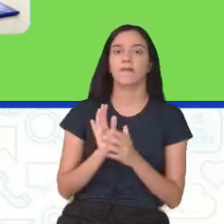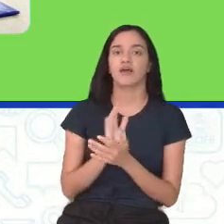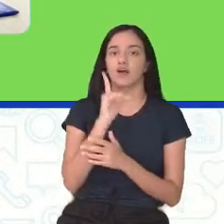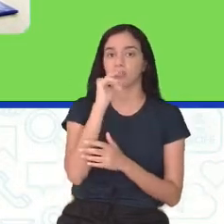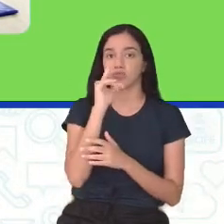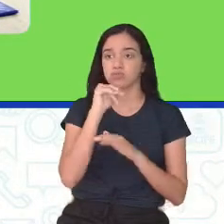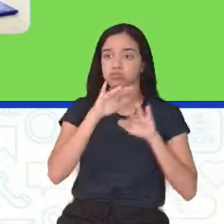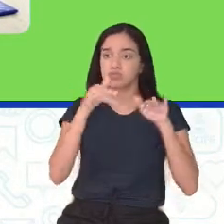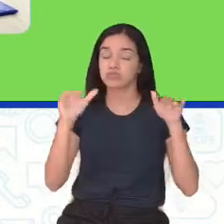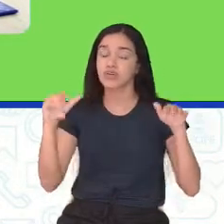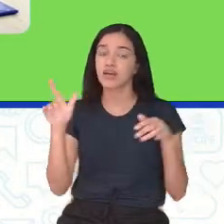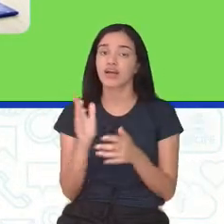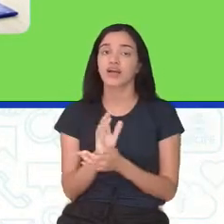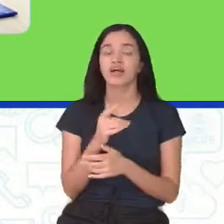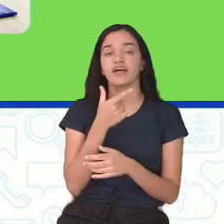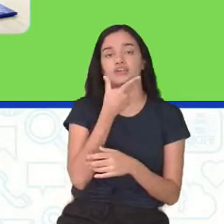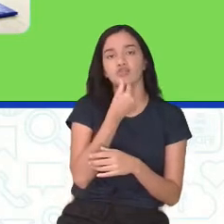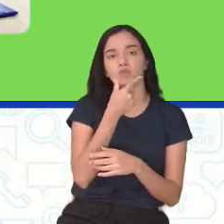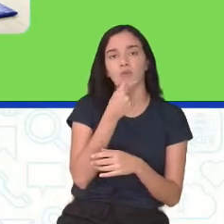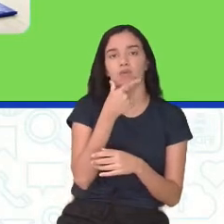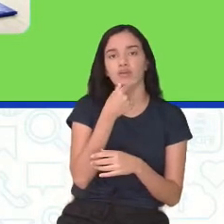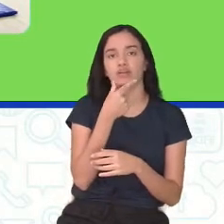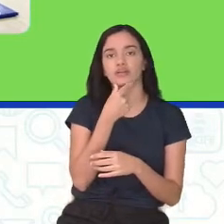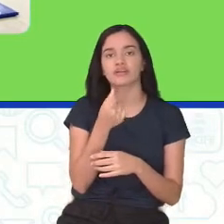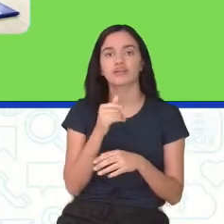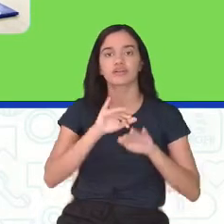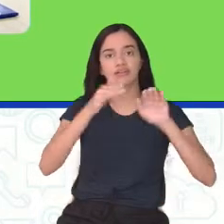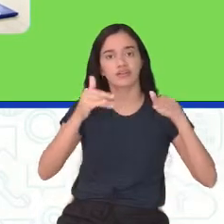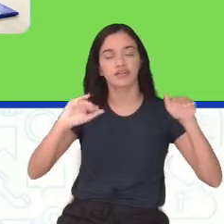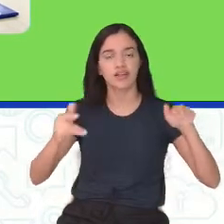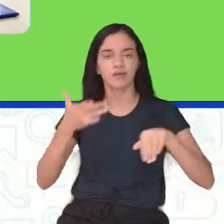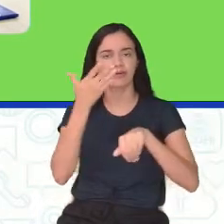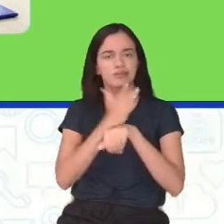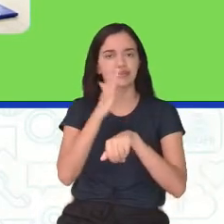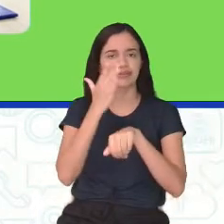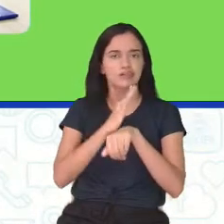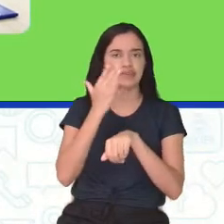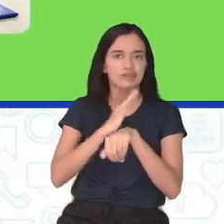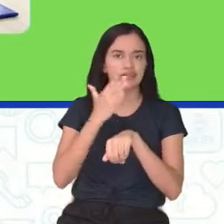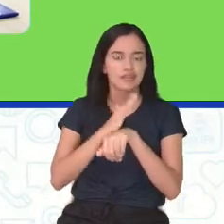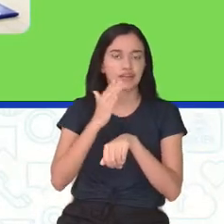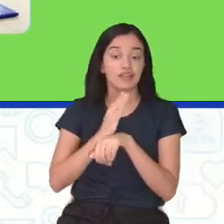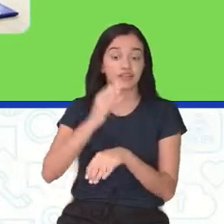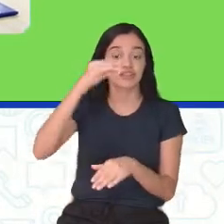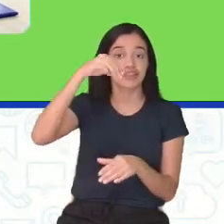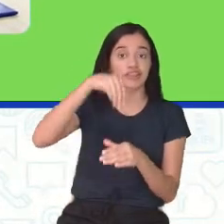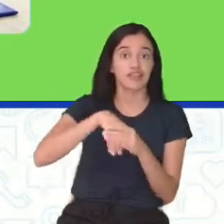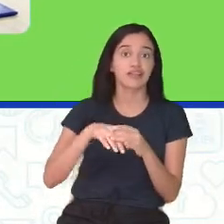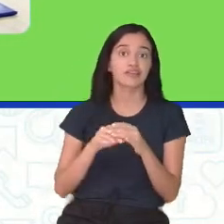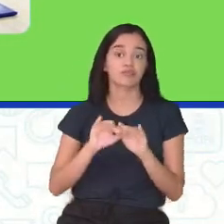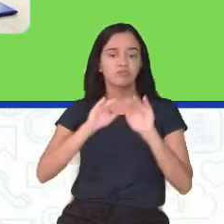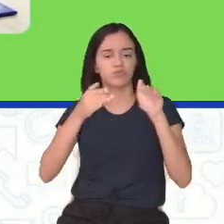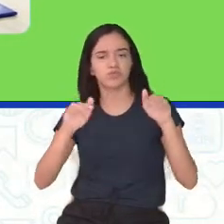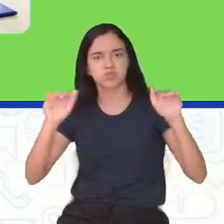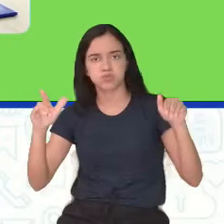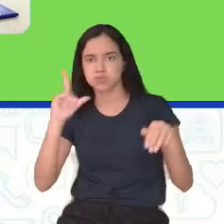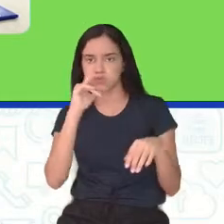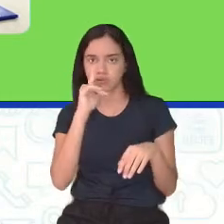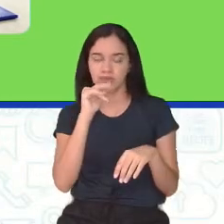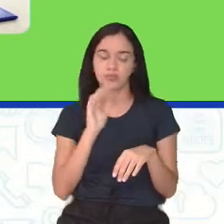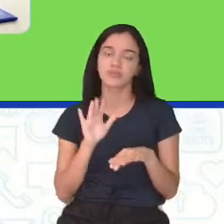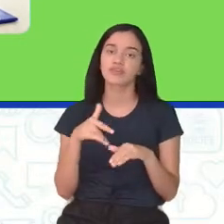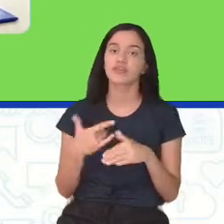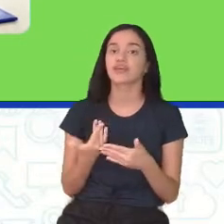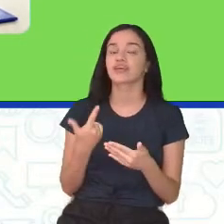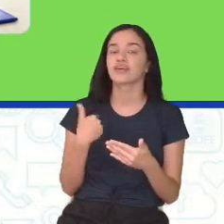as mulheres dentro da água fazendo exercício, né? Aí no meio aquático. Então,